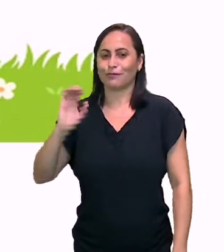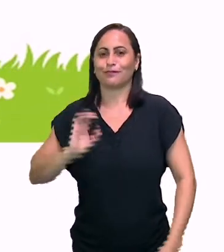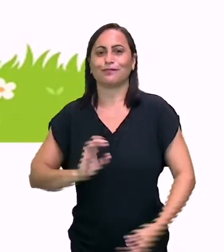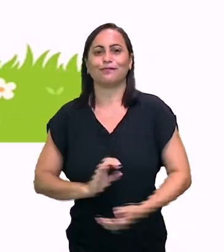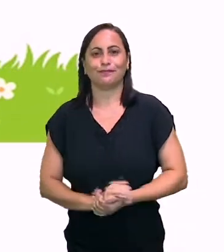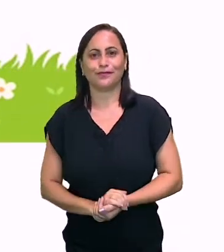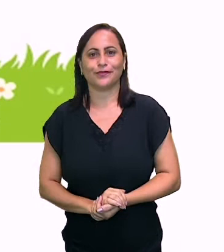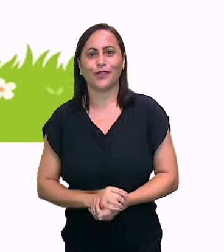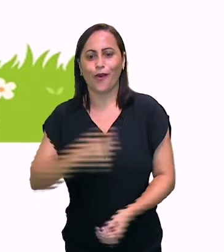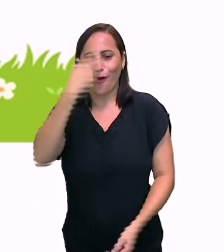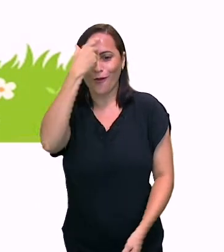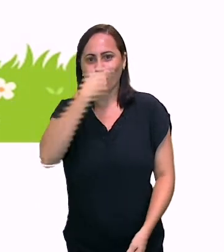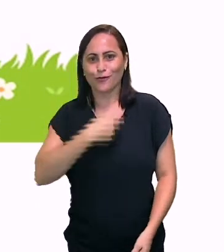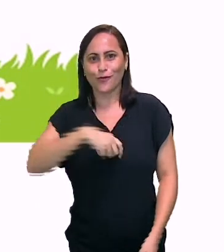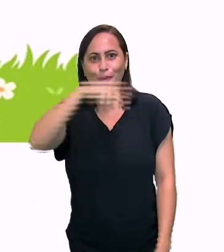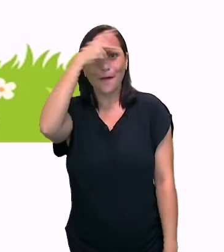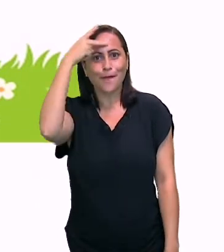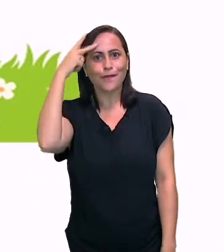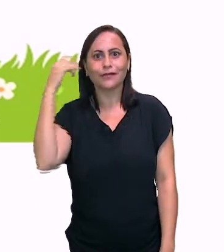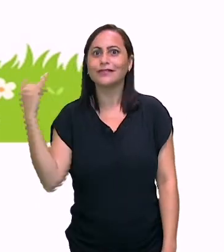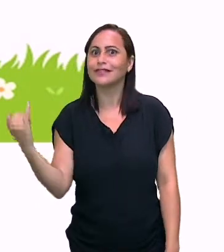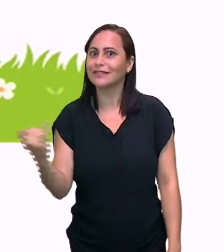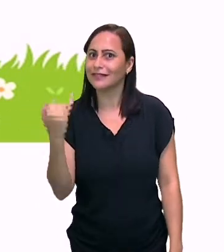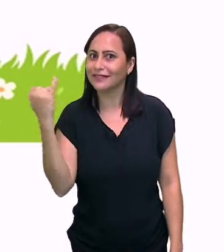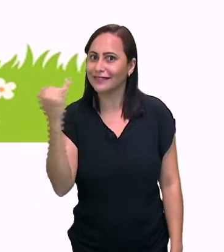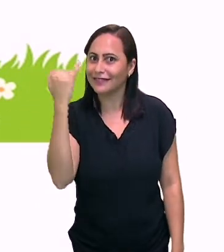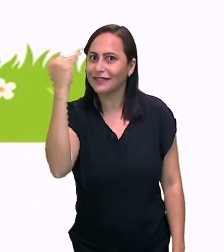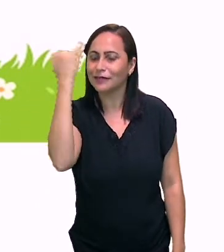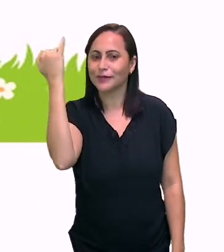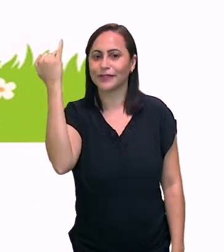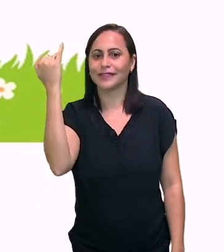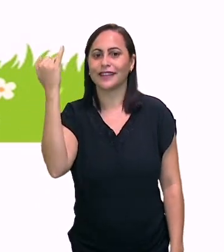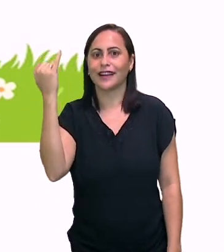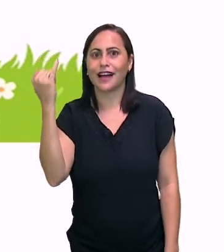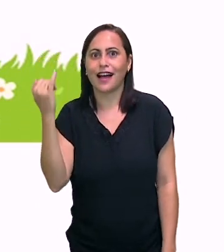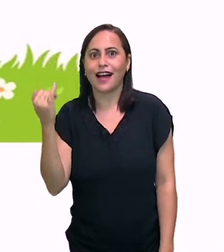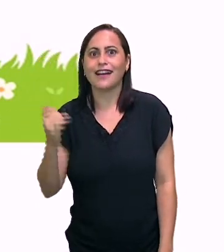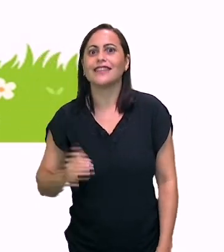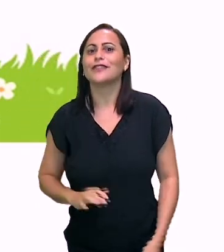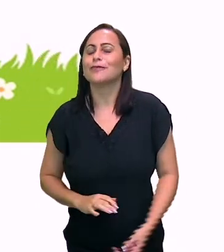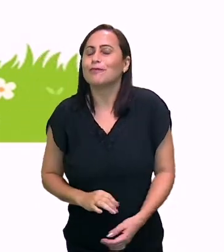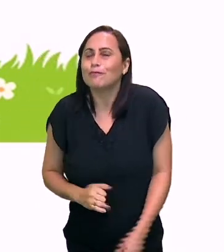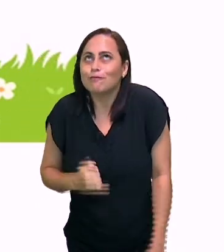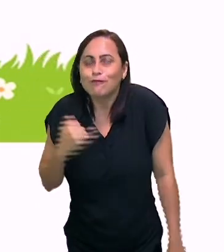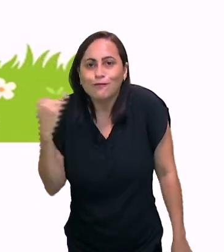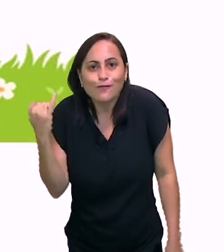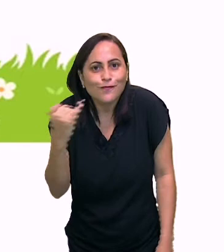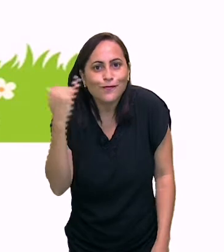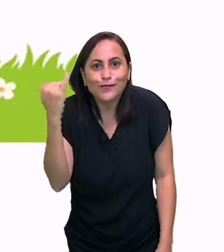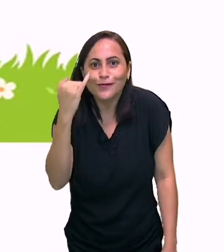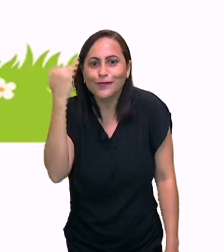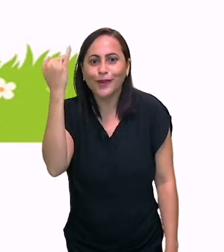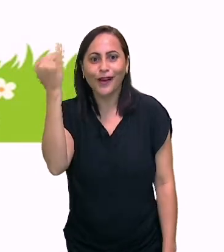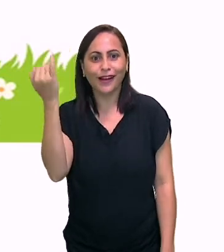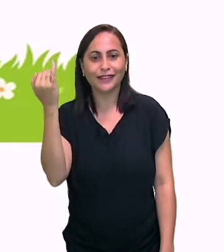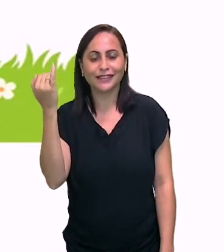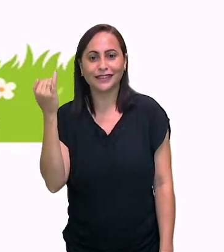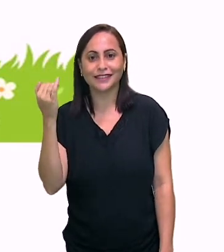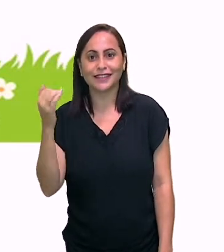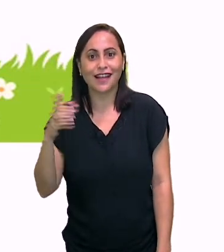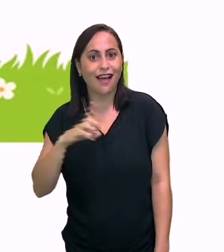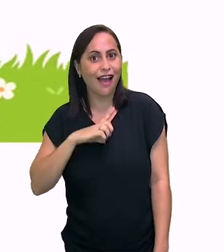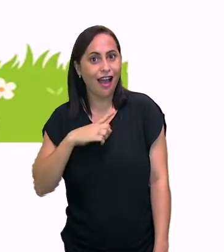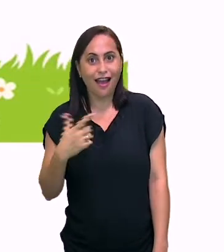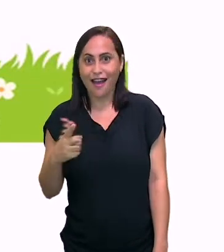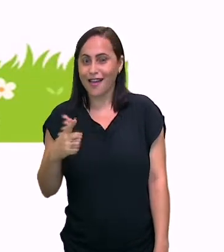Sou mesmo uma pessoa importante. Sou tão importante que nem tenho mais